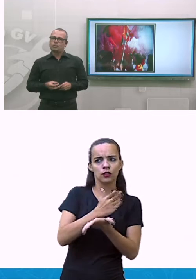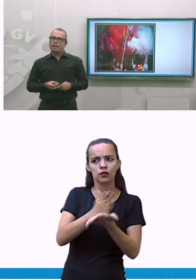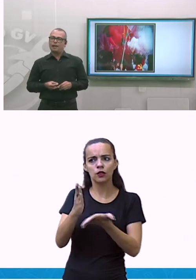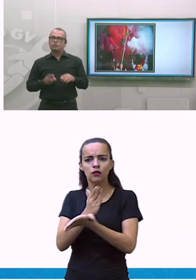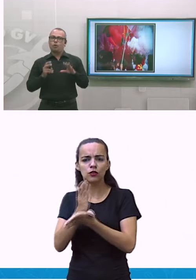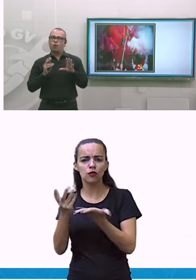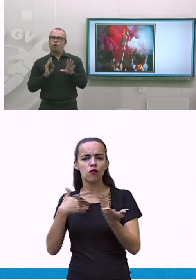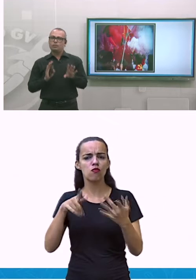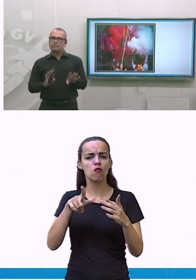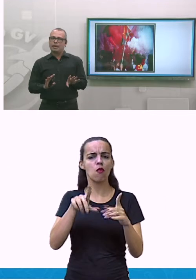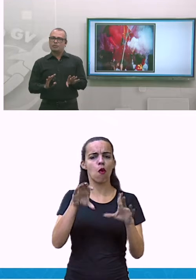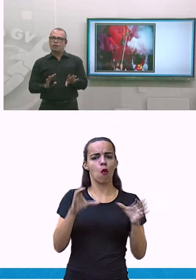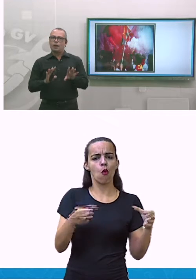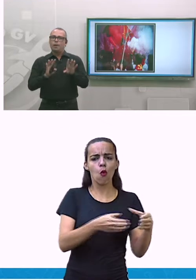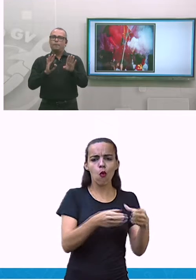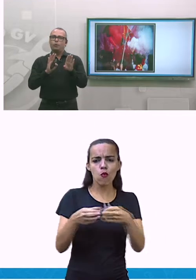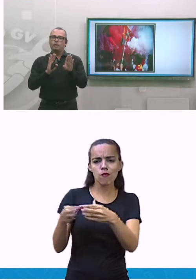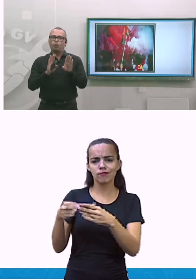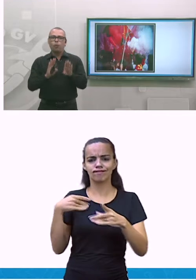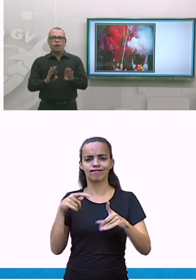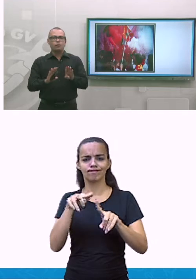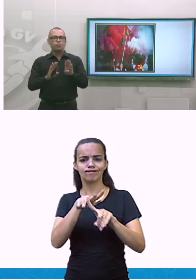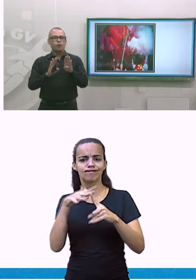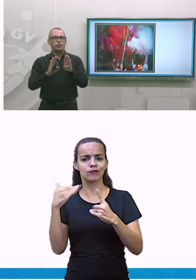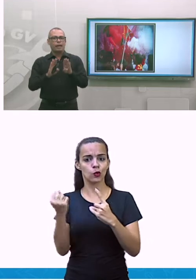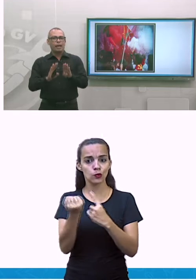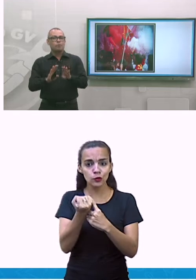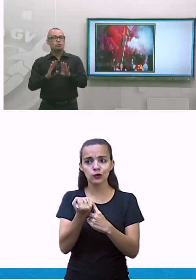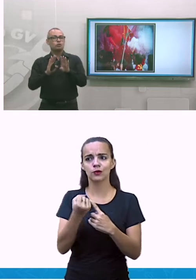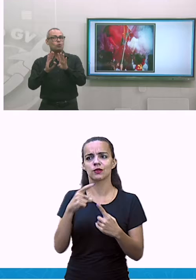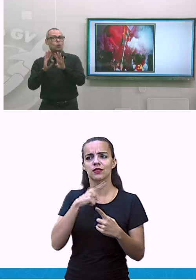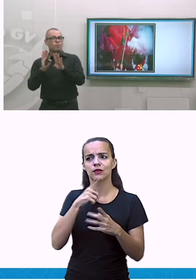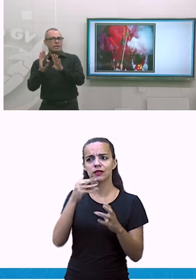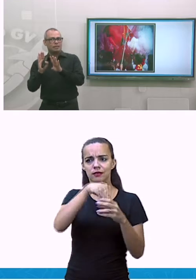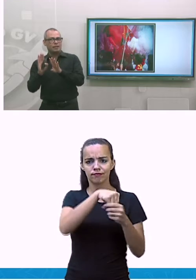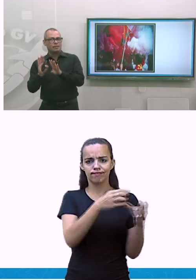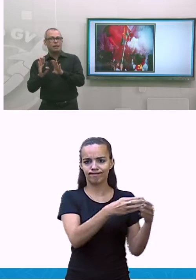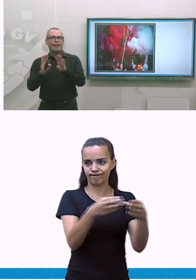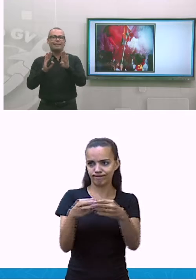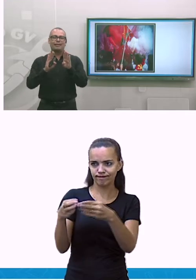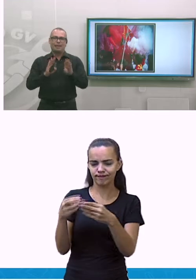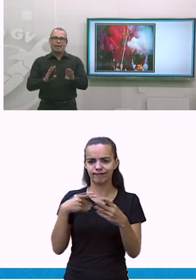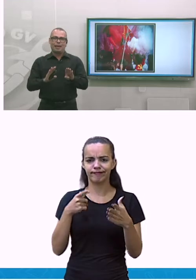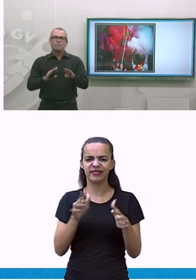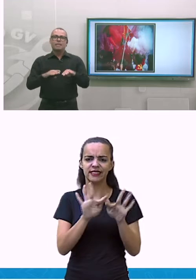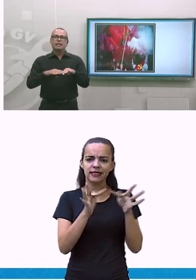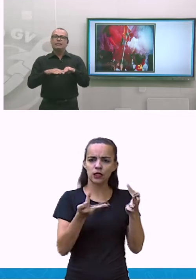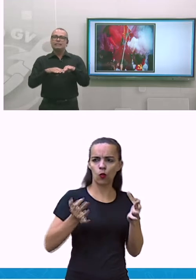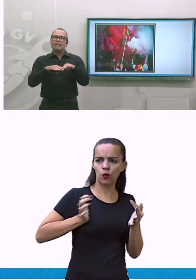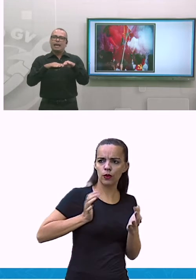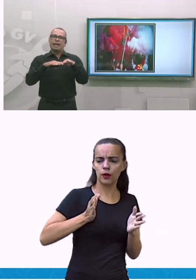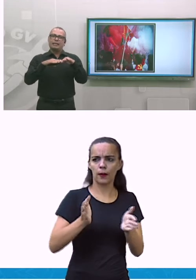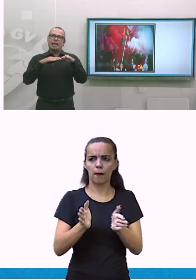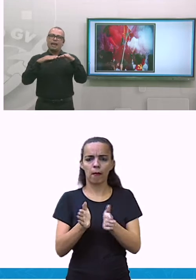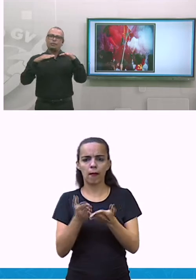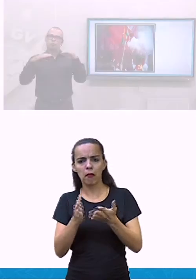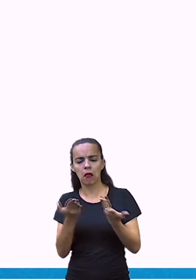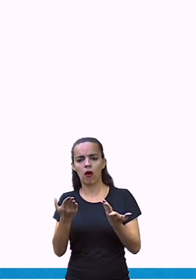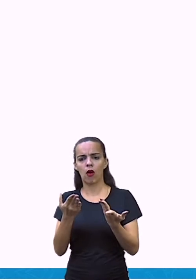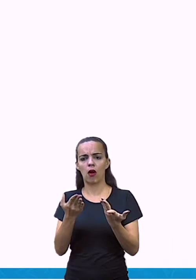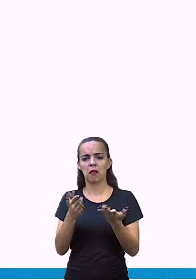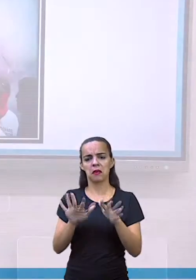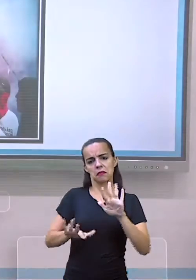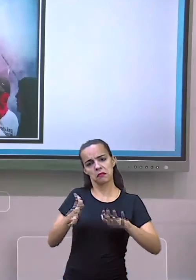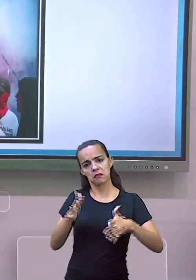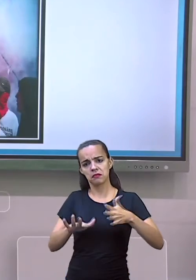classes sociais. Ou seja, por enquanto podemos subentender que ninguém é